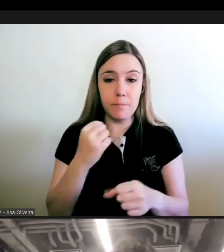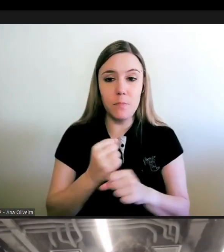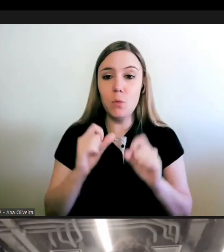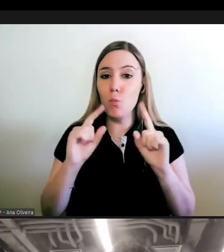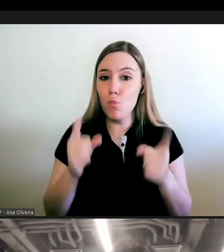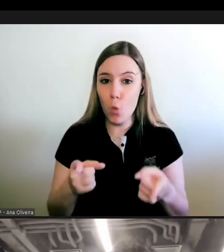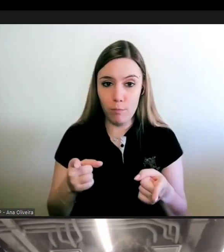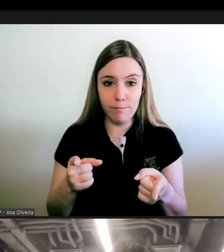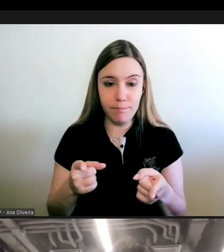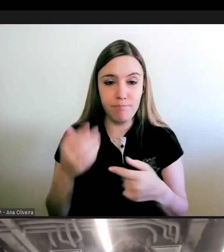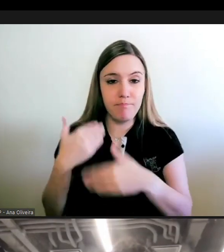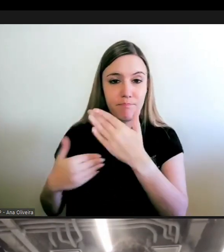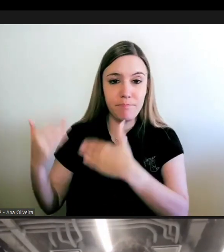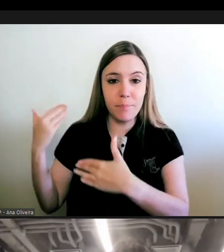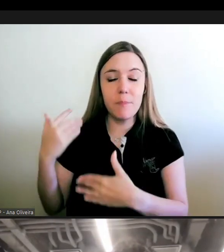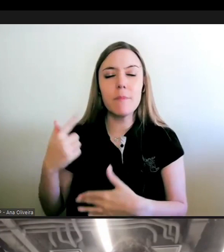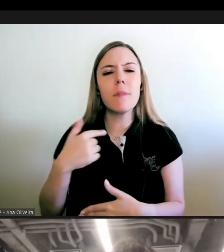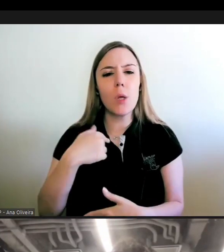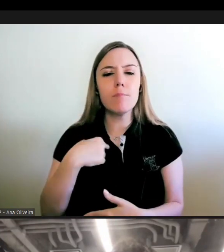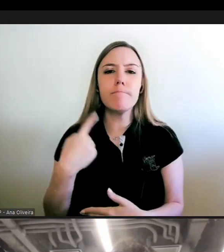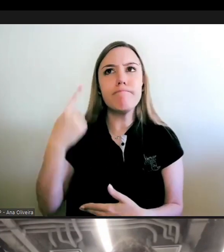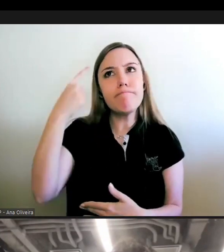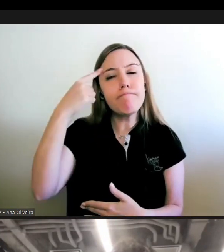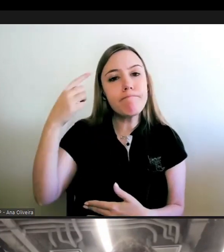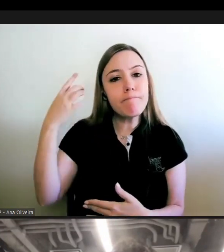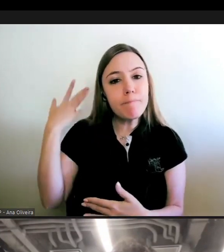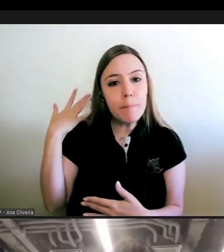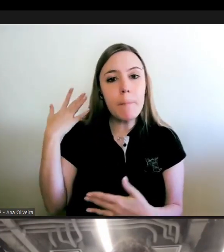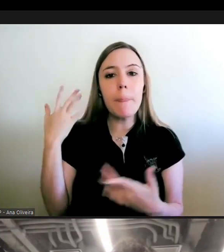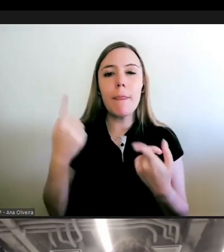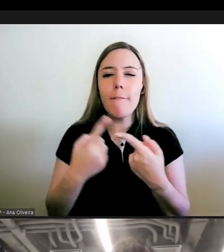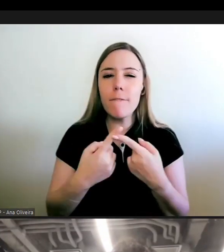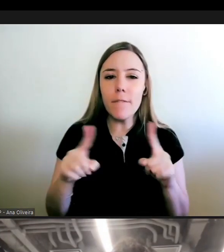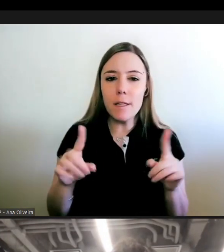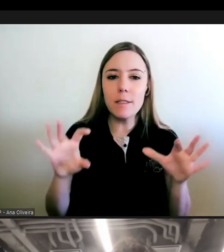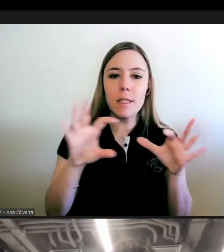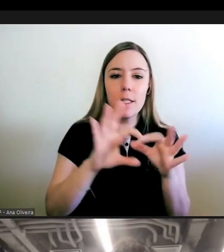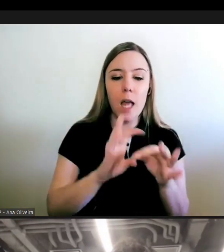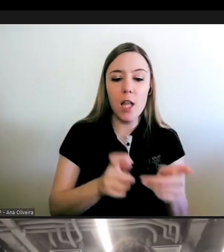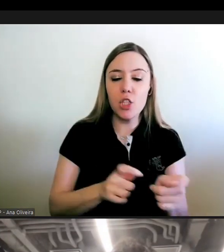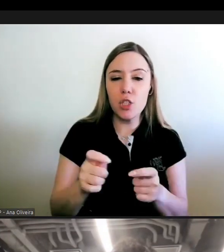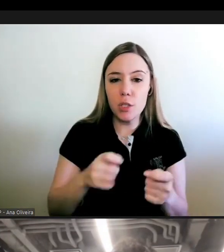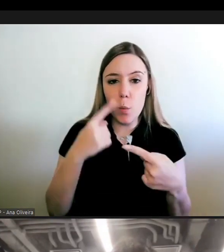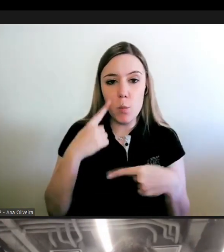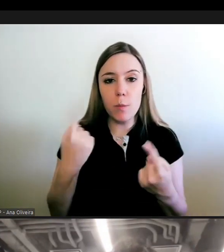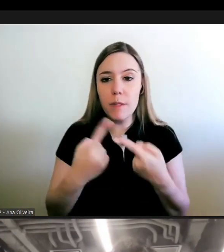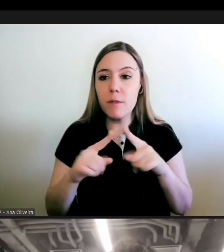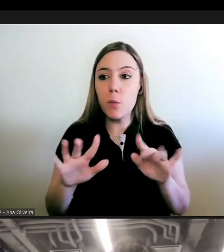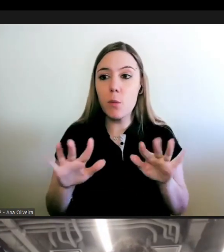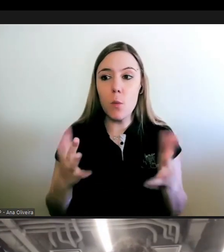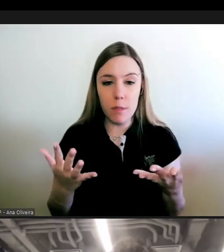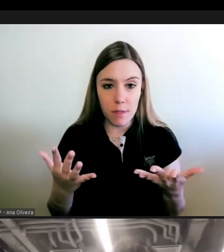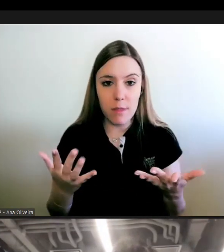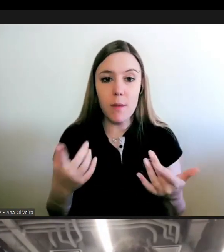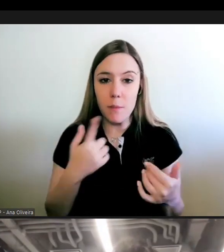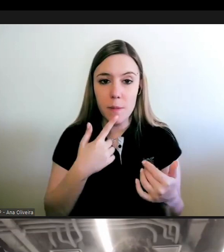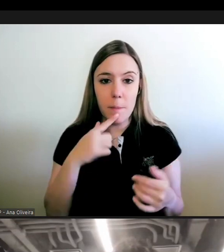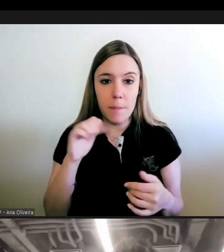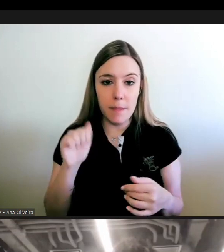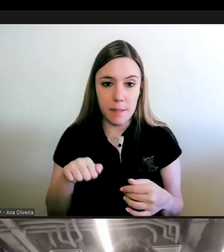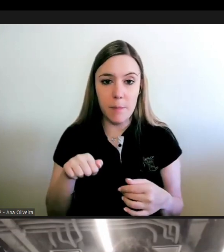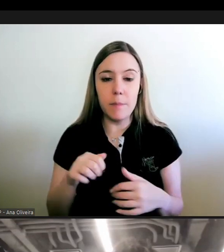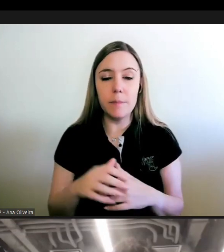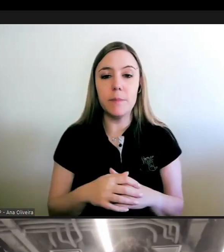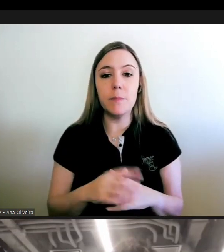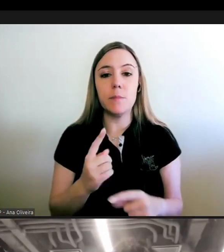e compreendo o paradoxo da gestão pública, sendo que, como